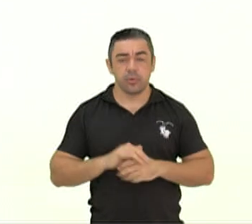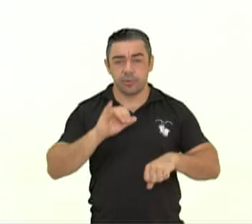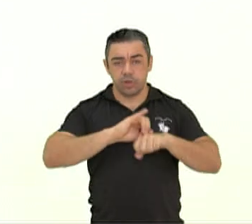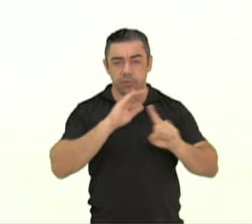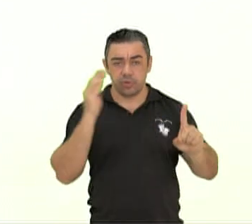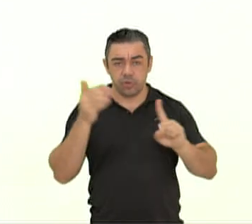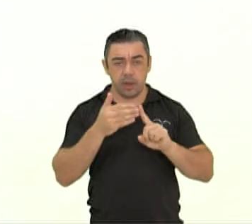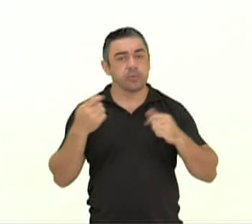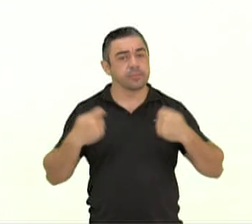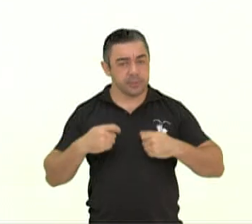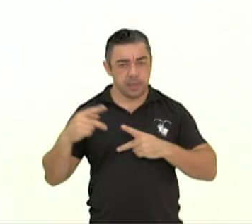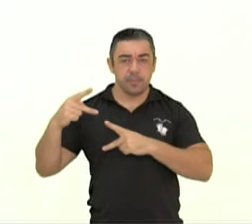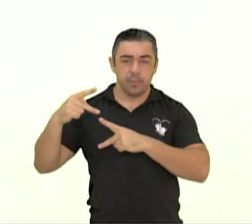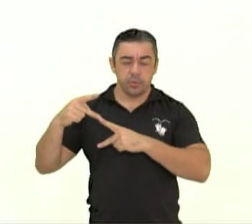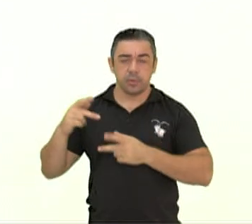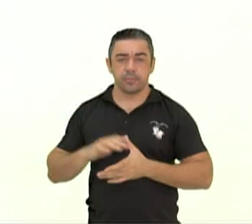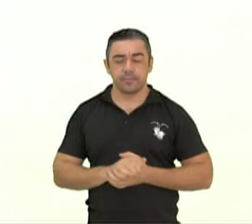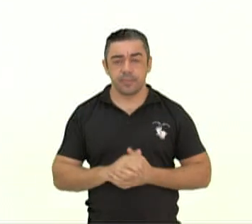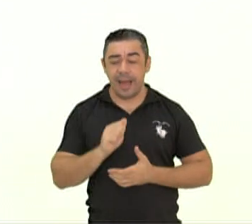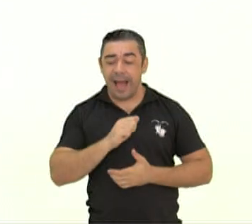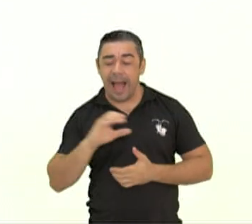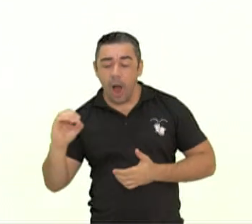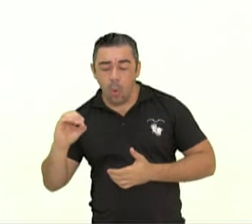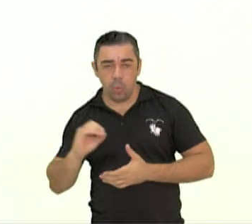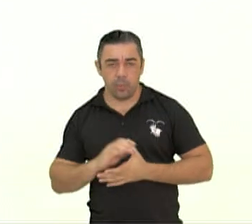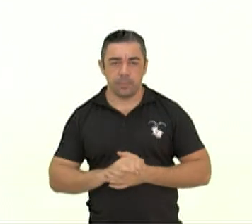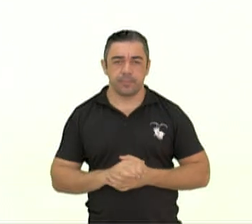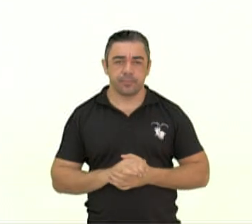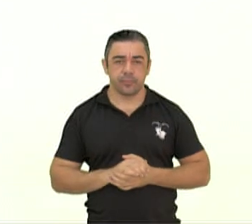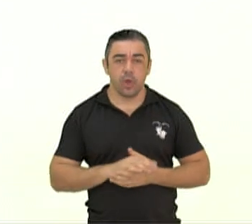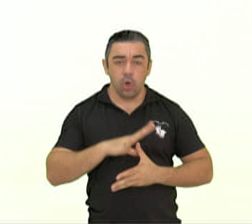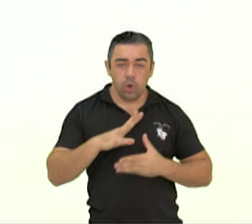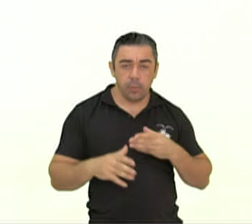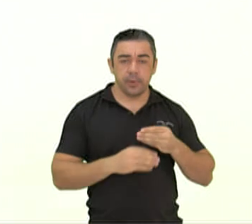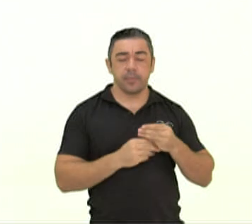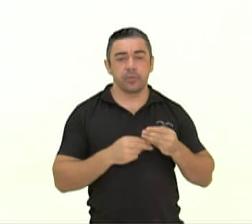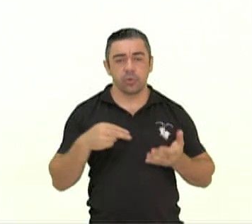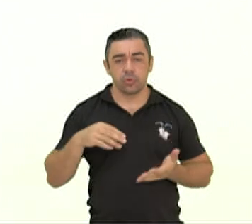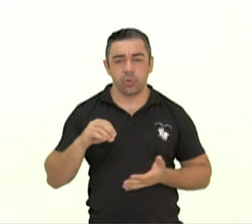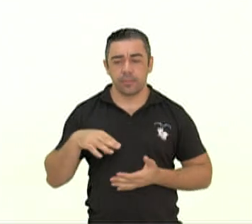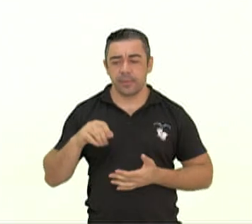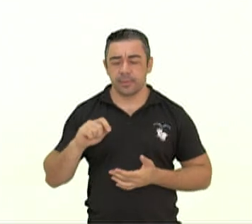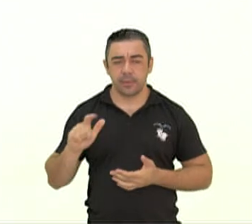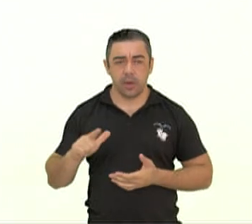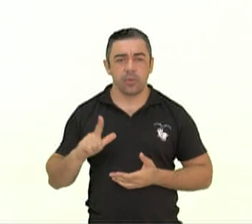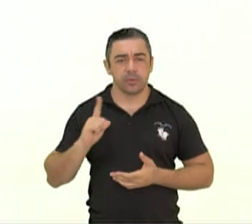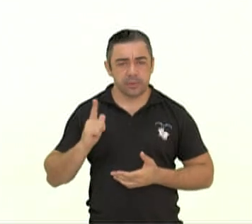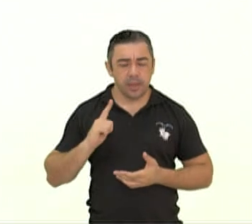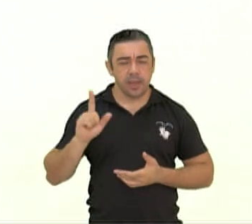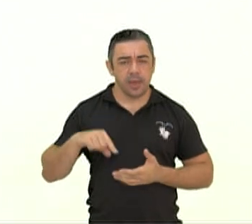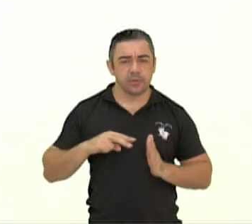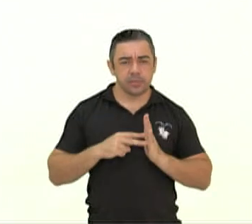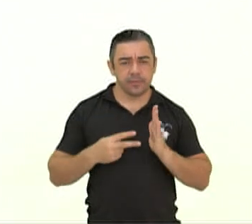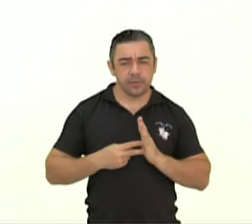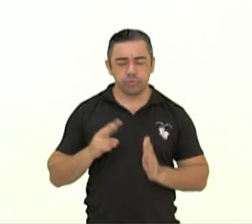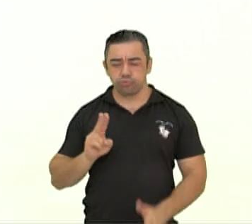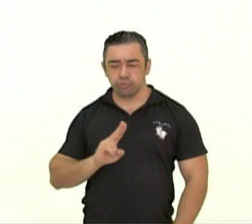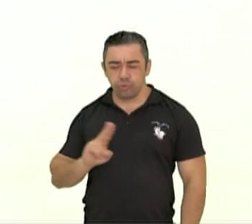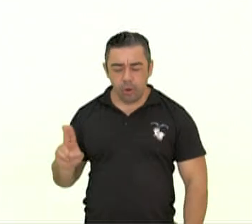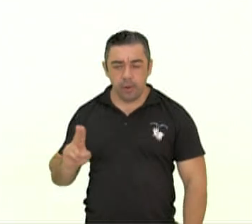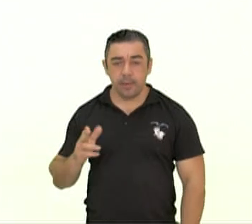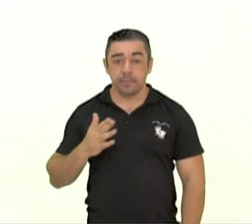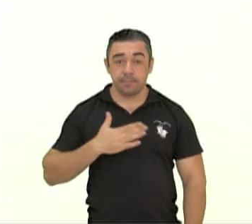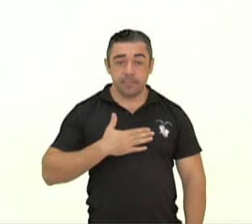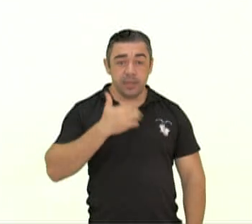indireto tem que ter preposição. Complemento nominal, termo preposicionado, que completa o sentido de um nome.